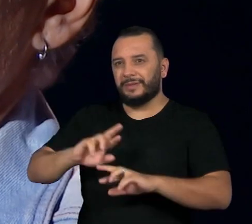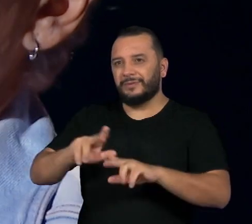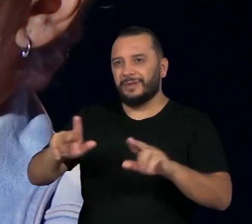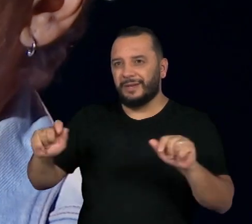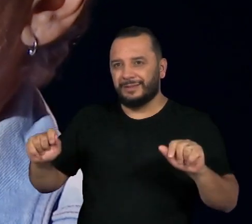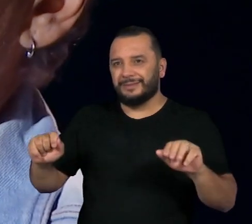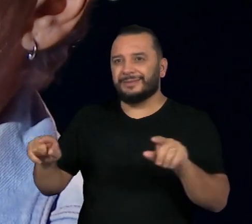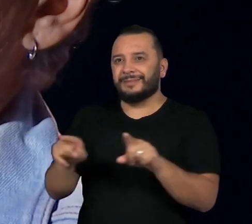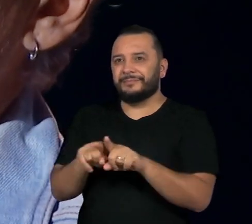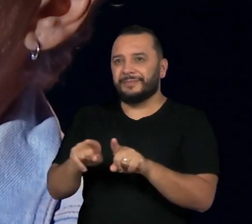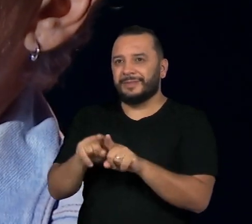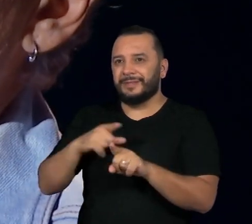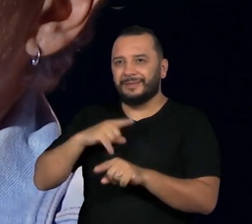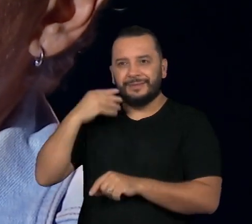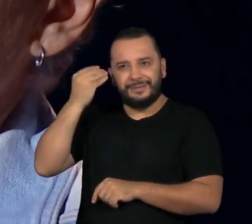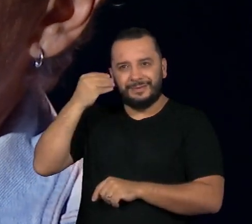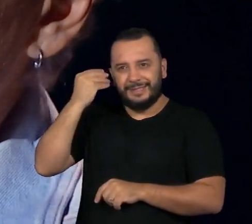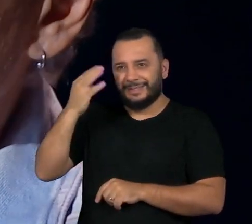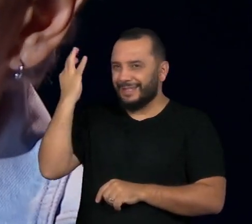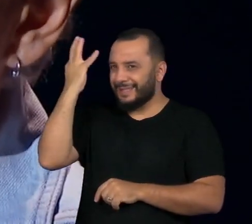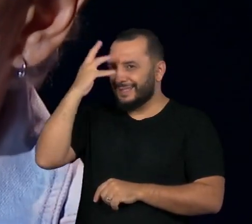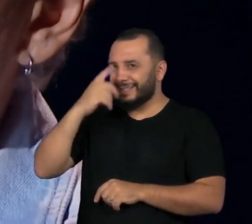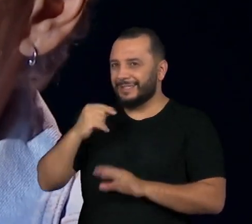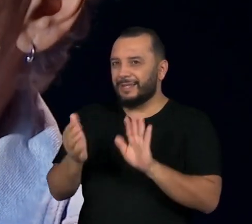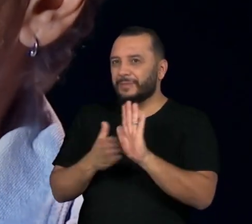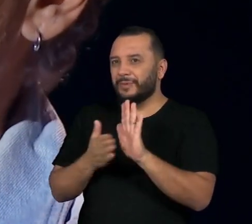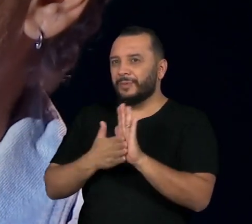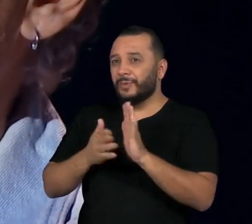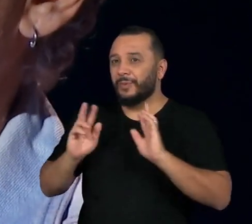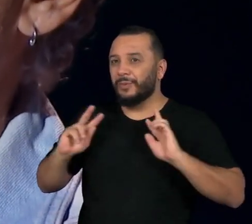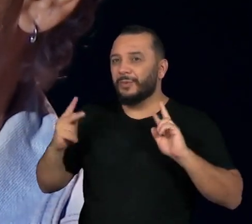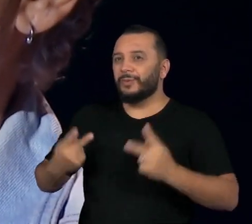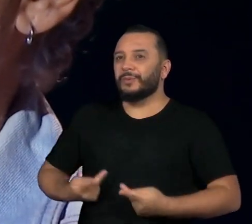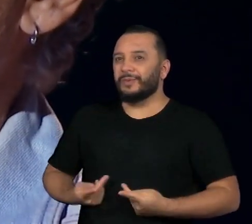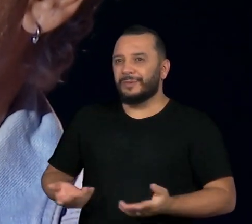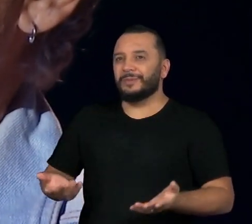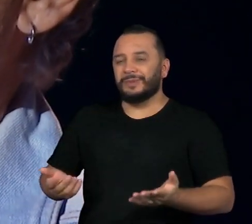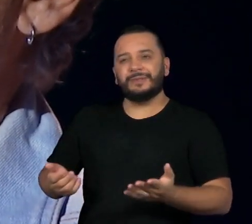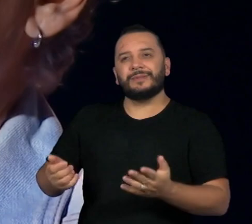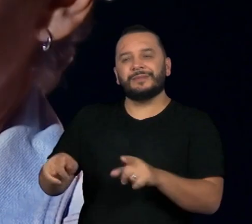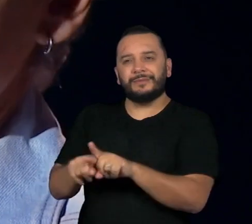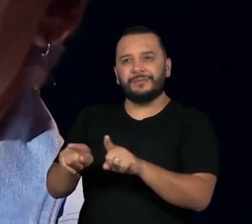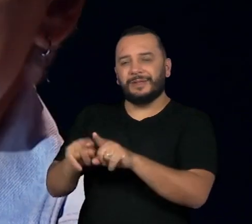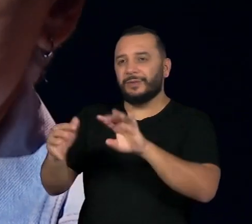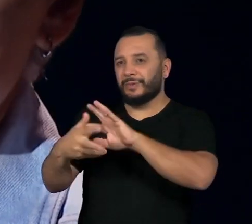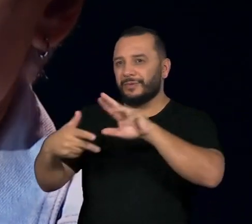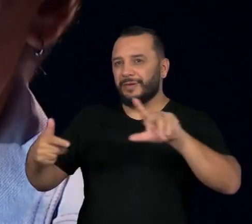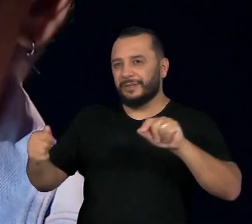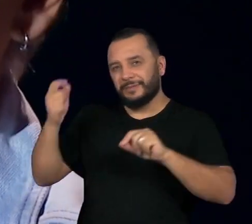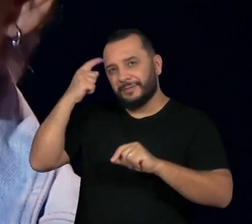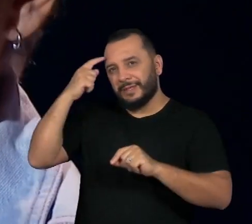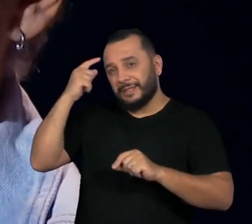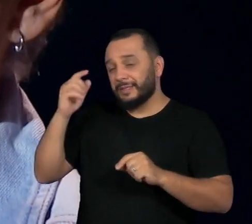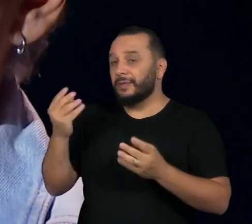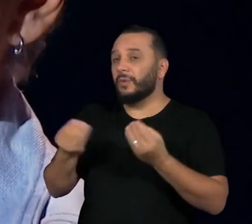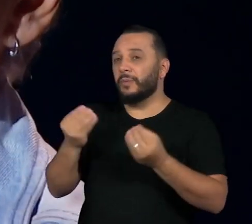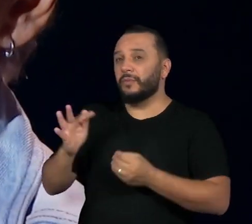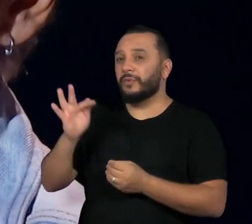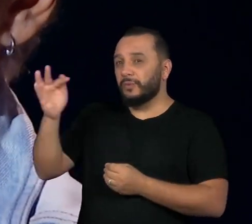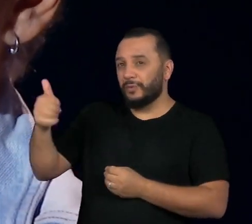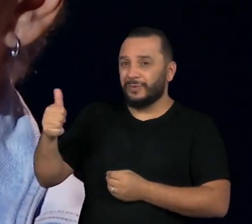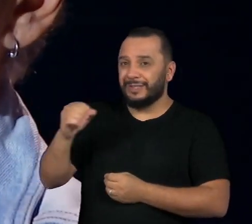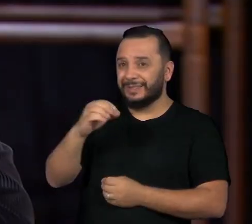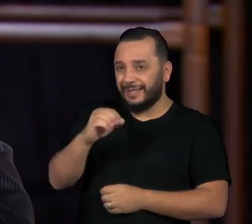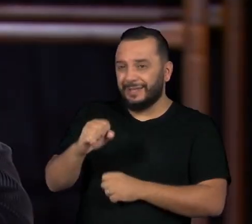algo lindo, uma experiência linda a propor para o universo. Imagina o que essa espécie pode ser daqui a 100 ou 200 anos, se a gente for no caminho